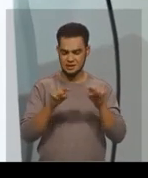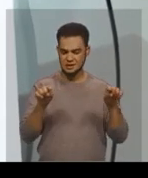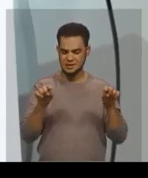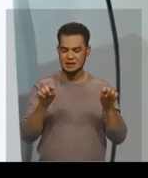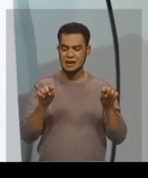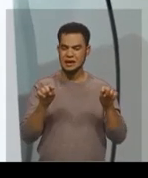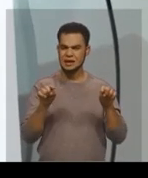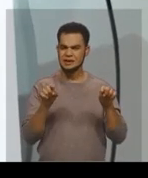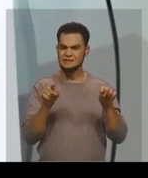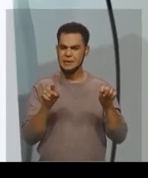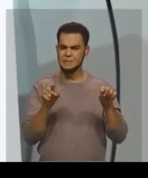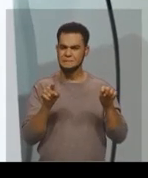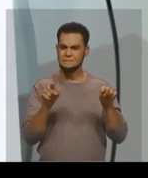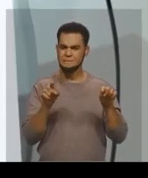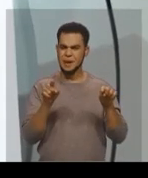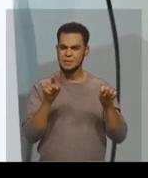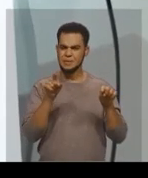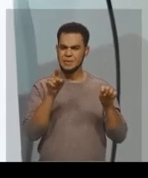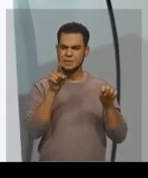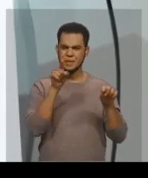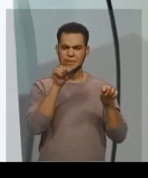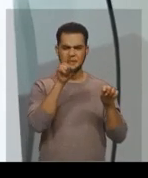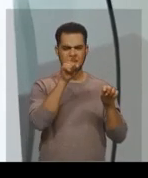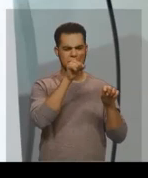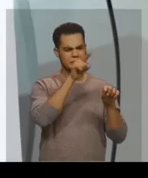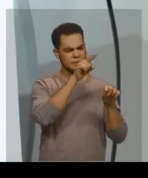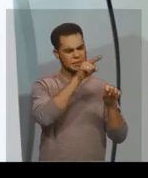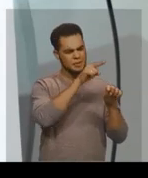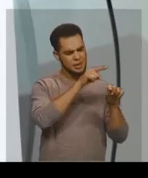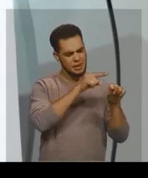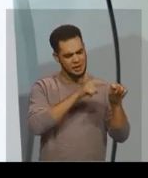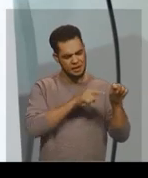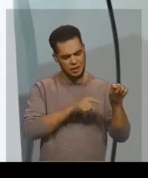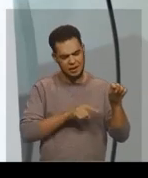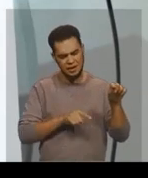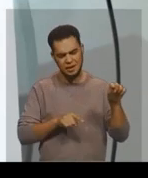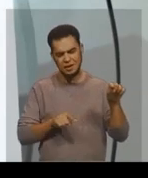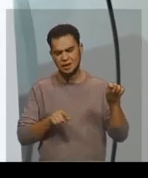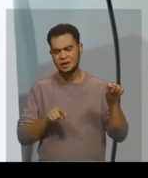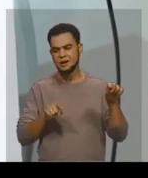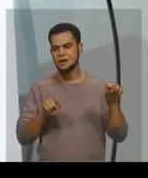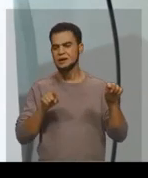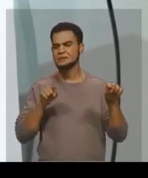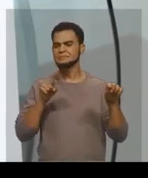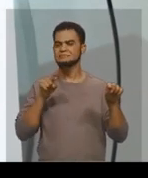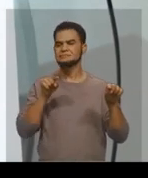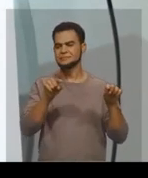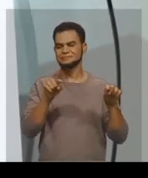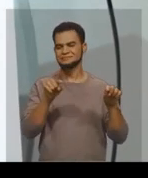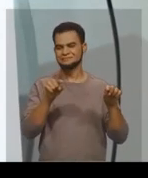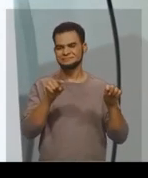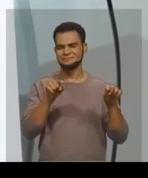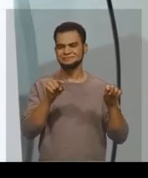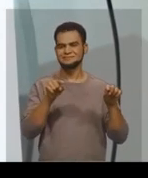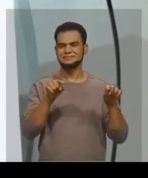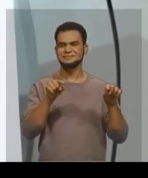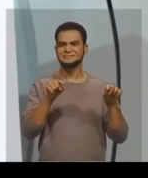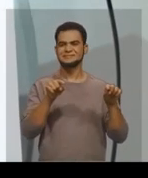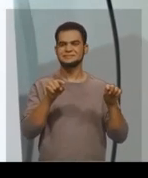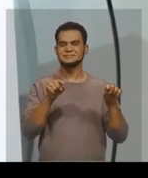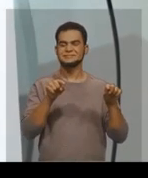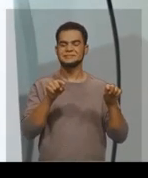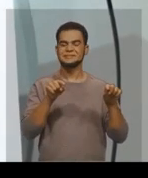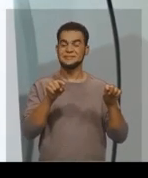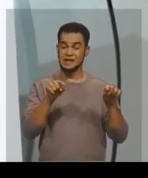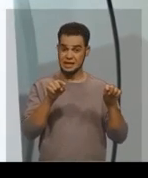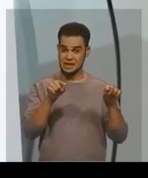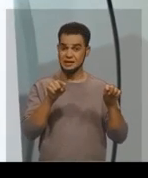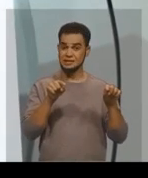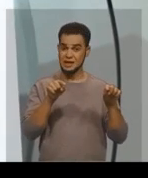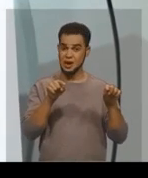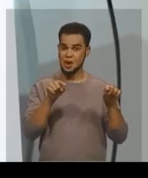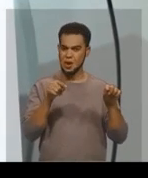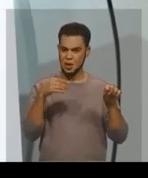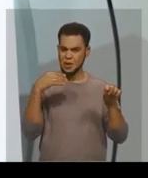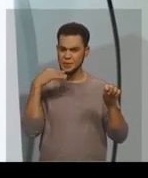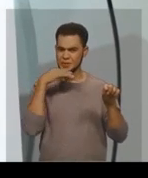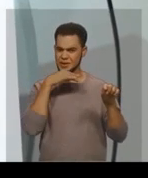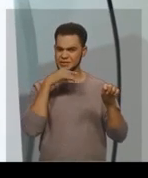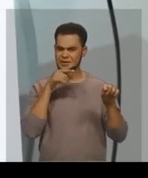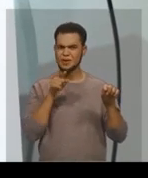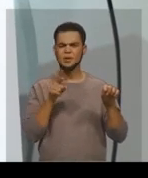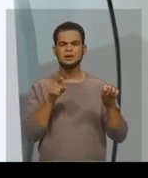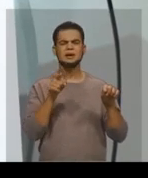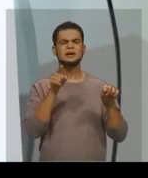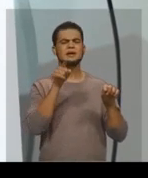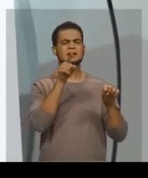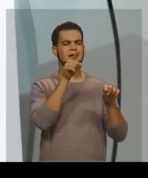semirretas, aí eu tive a semirreta fazendo toda essa volta, circula e volta aqui, no